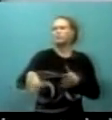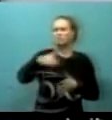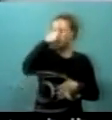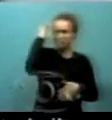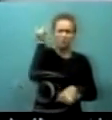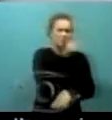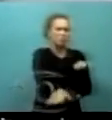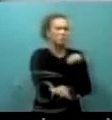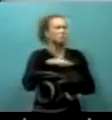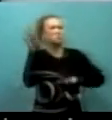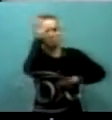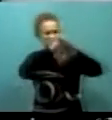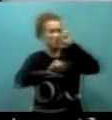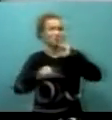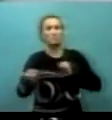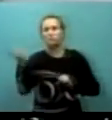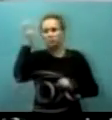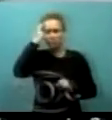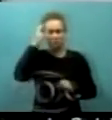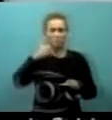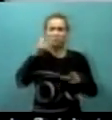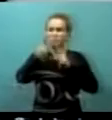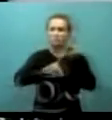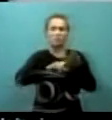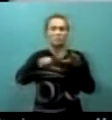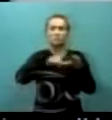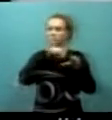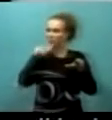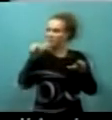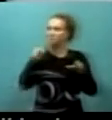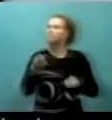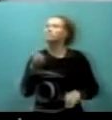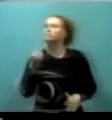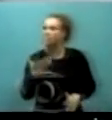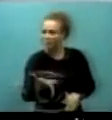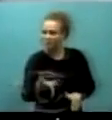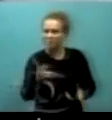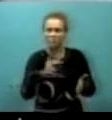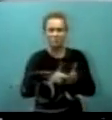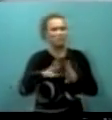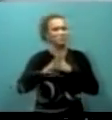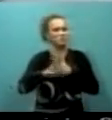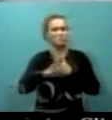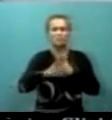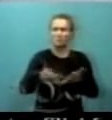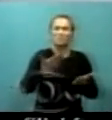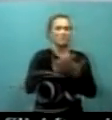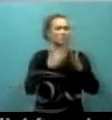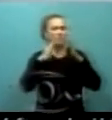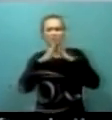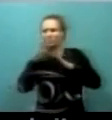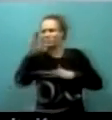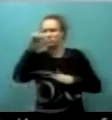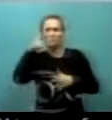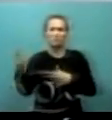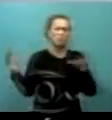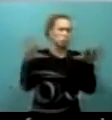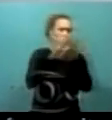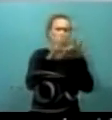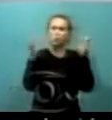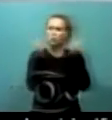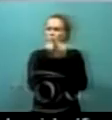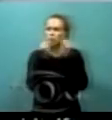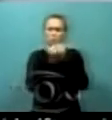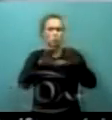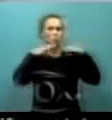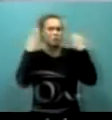afora. E a cultura joinvilense, sem dúvida alguma, recente, se confunde com a história do Bolshoi, como se confunde com a história do Centro Eventos. Para nós é